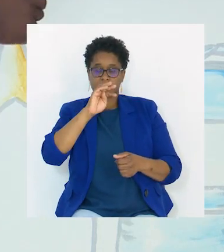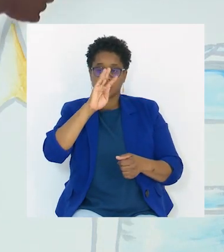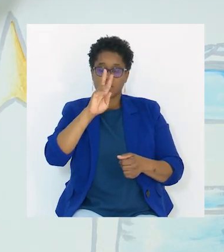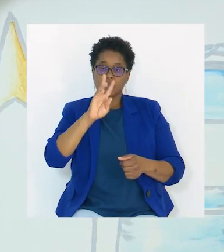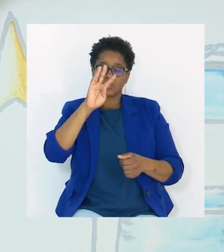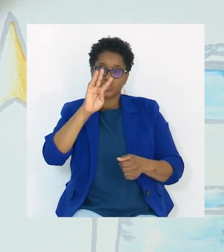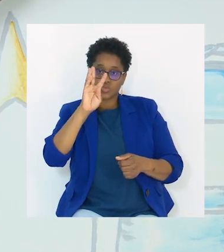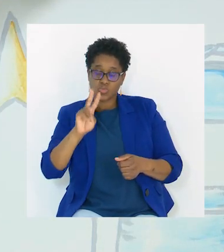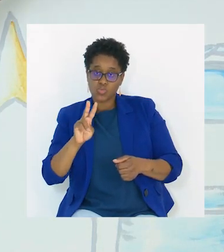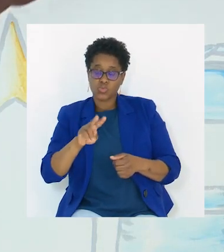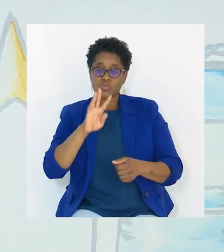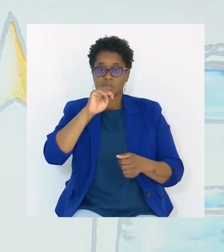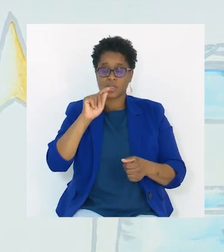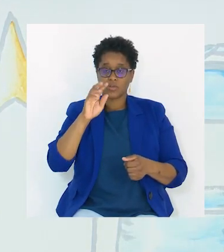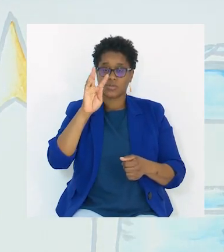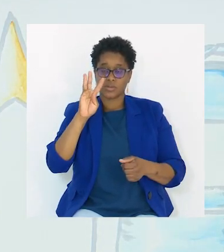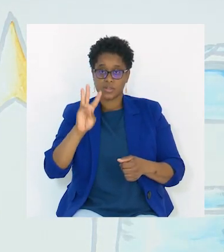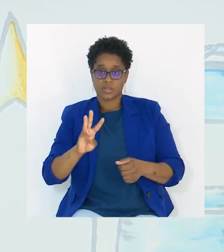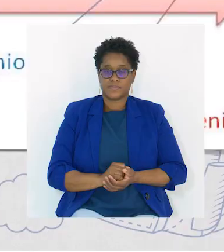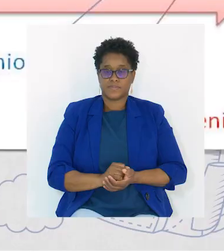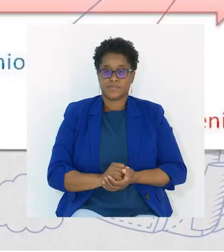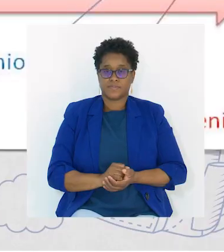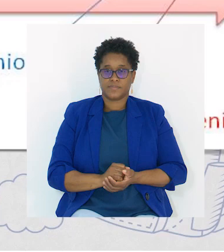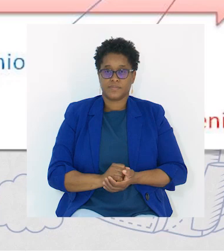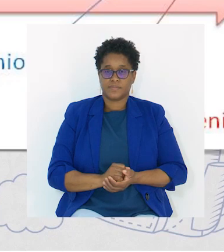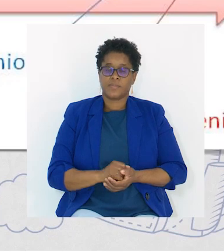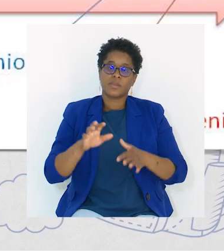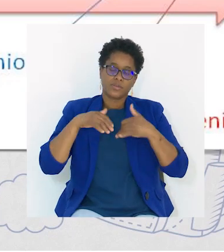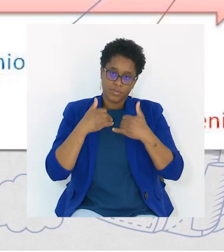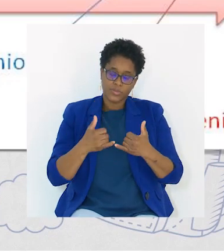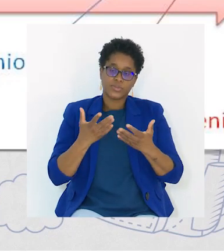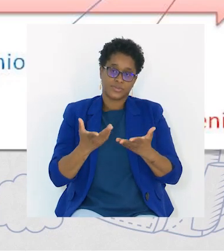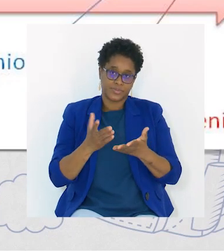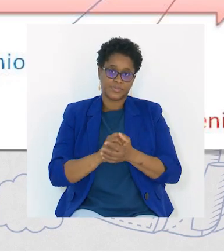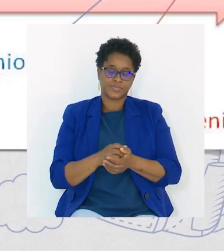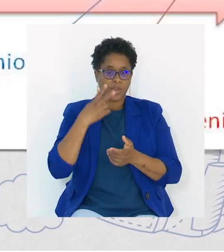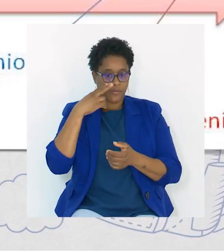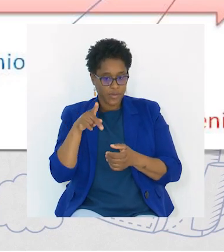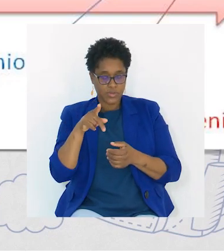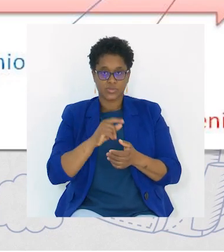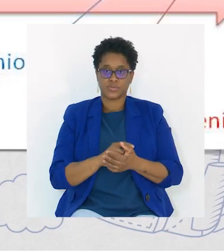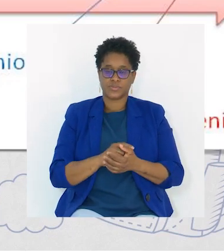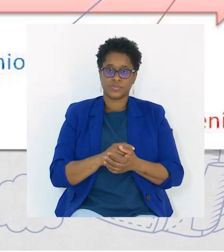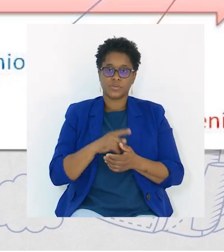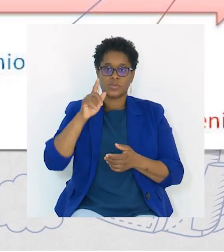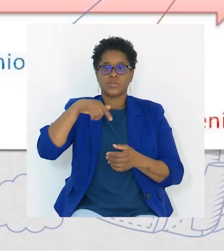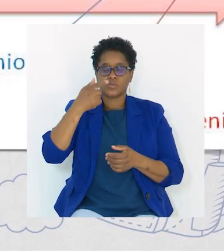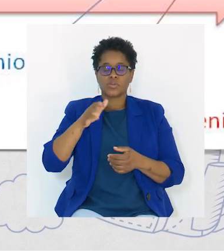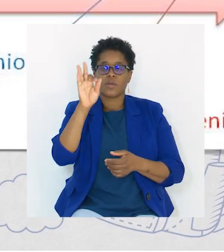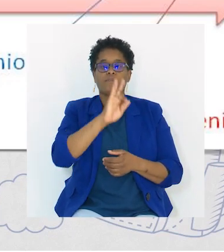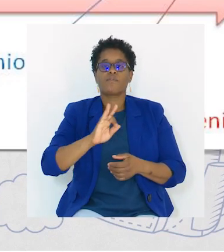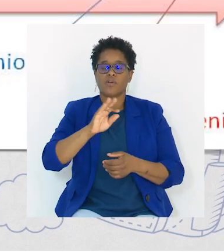II, século III e século IV. Pois, visto de um outro